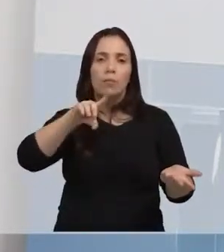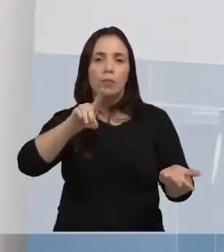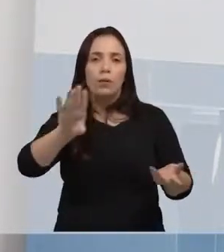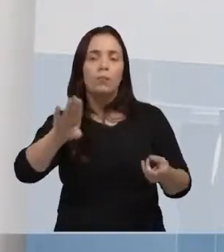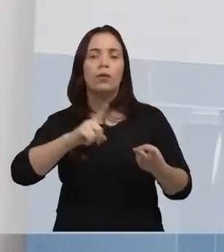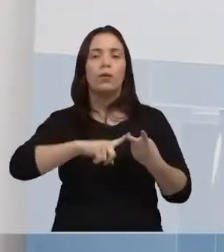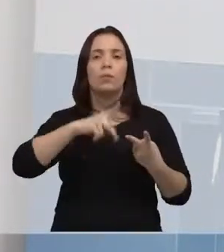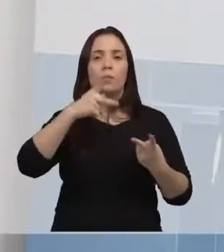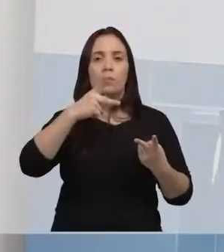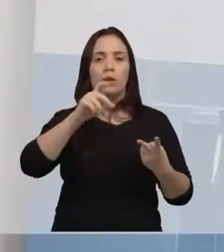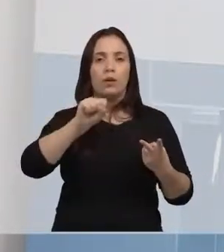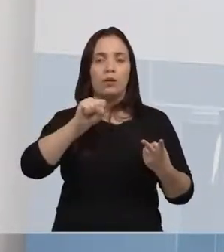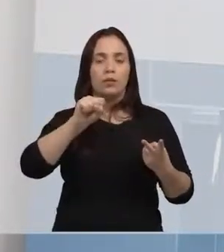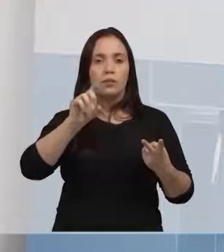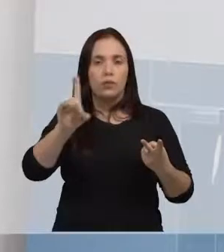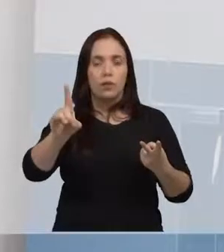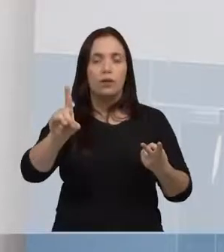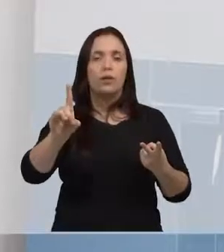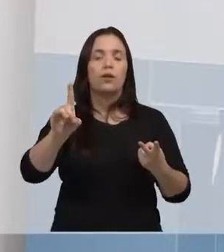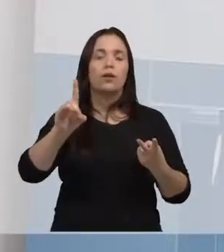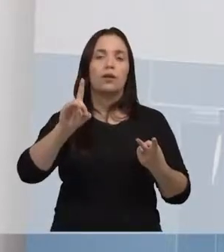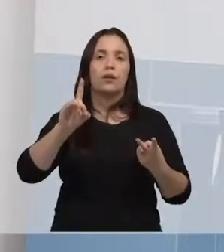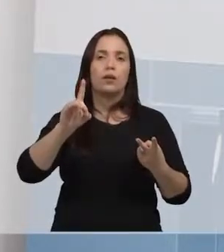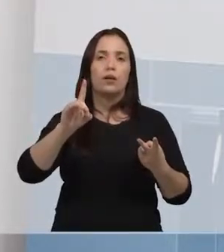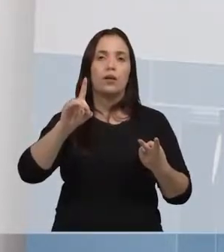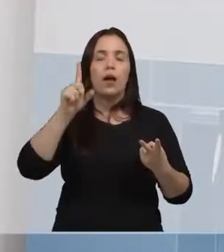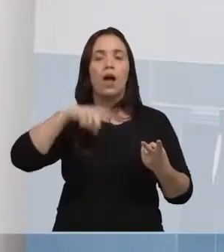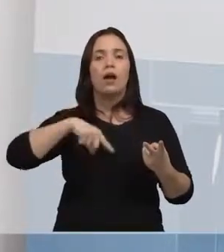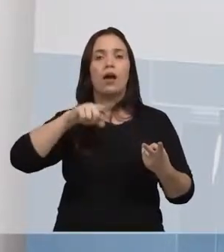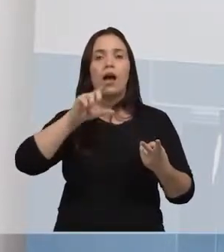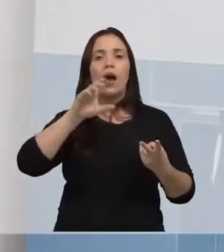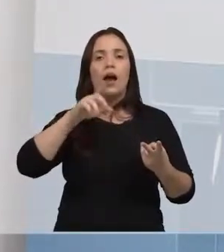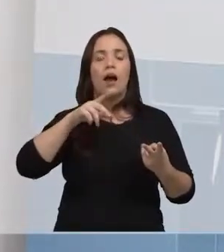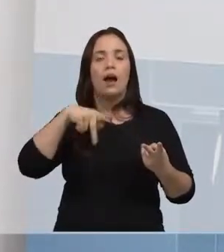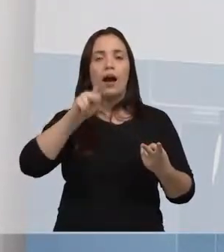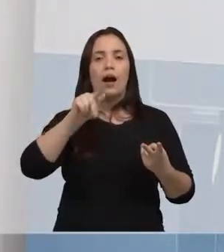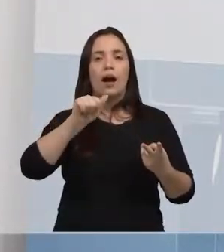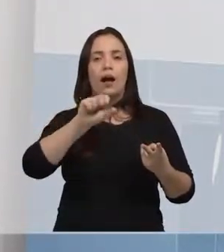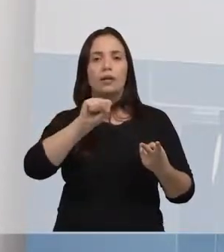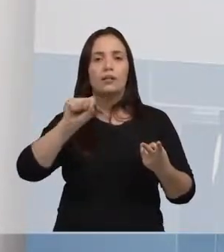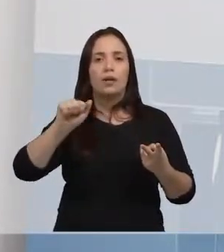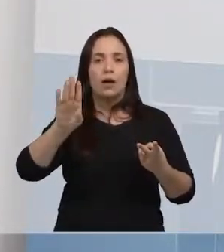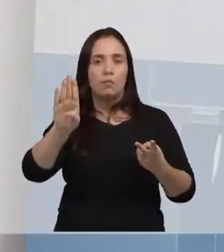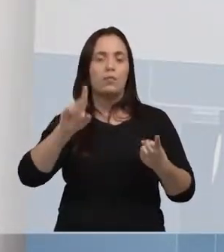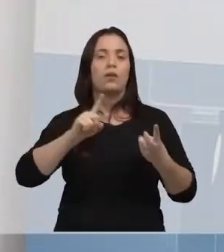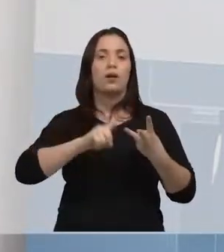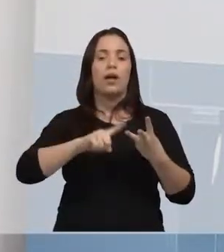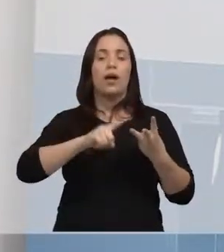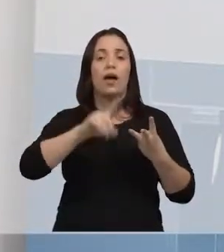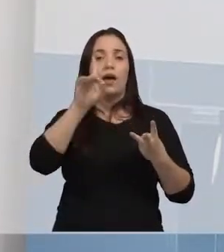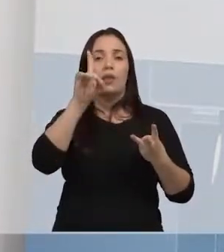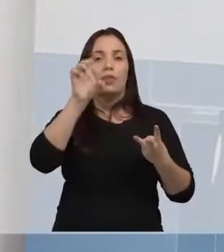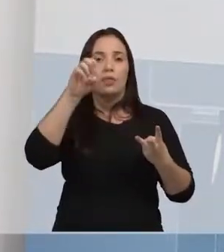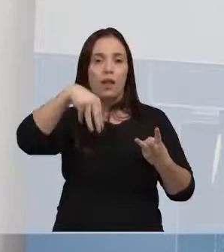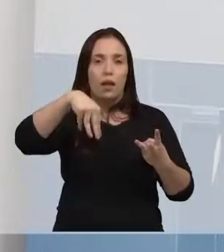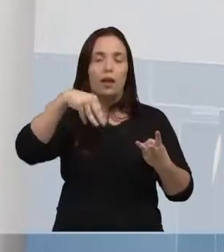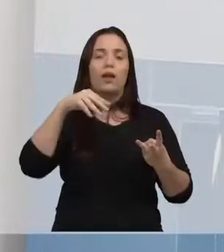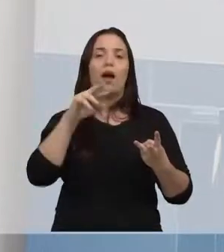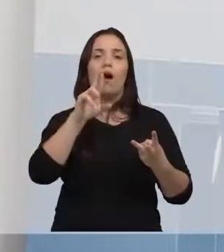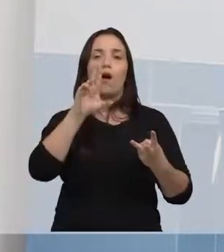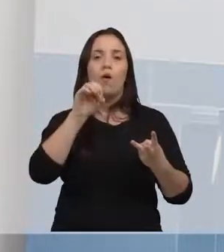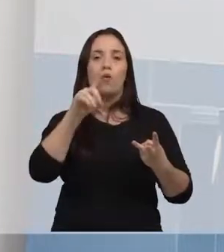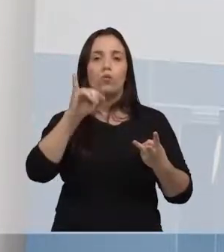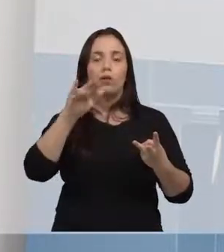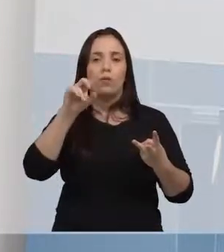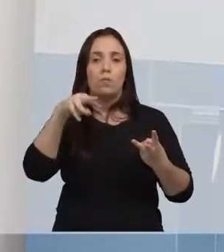o PSD do Gilberto Kassab, o DEM do Rodrigo Maia. Mas né?